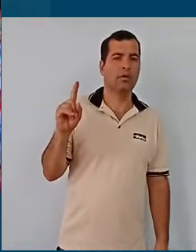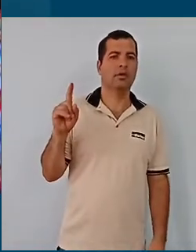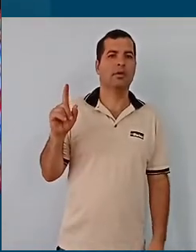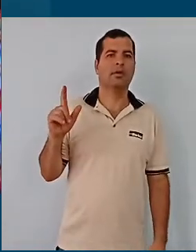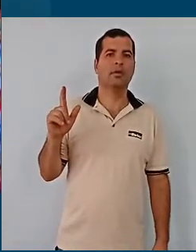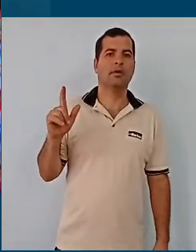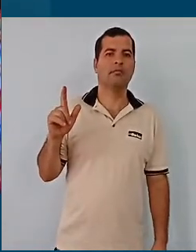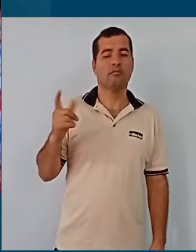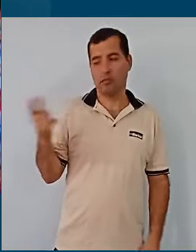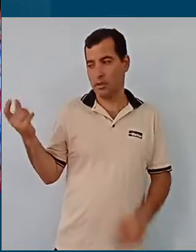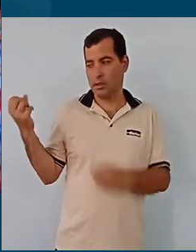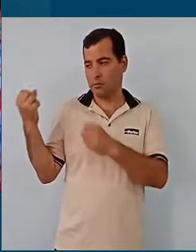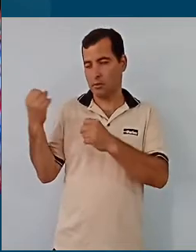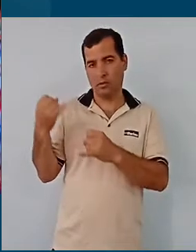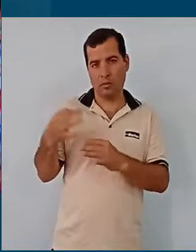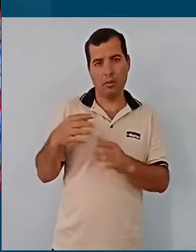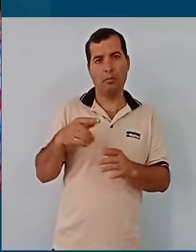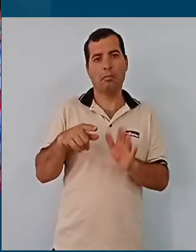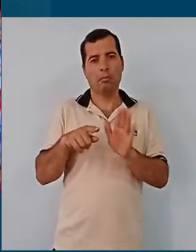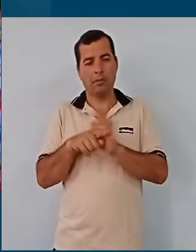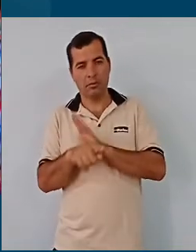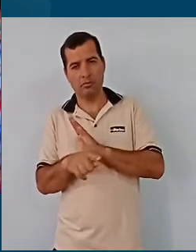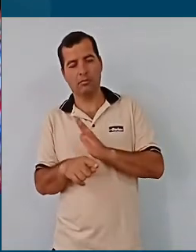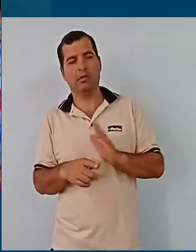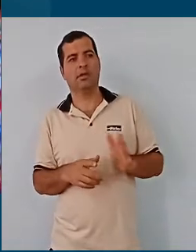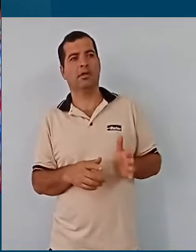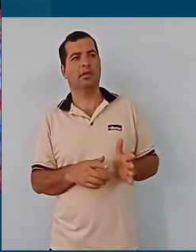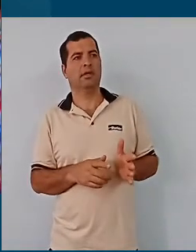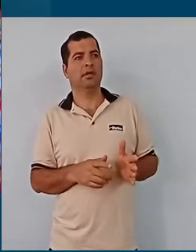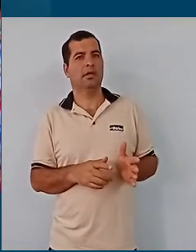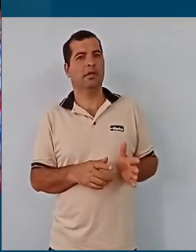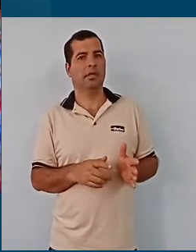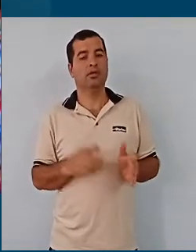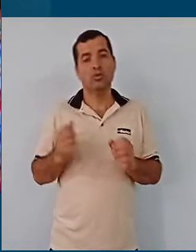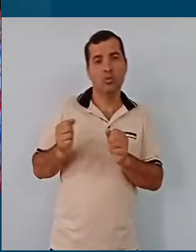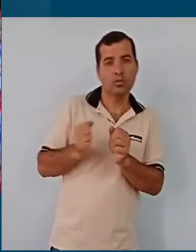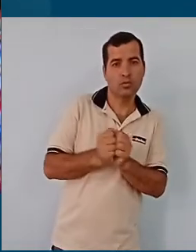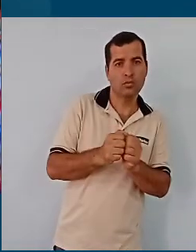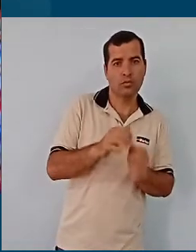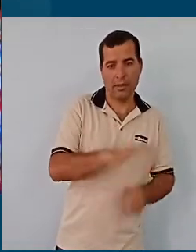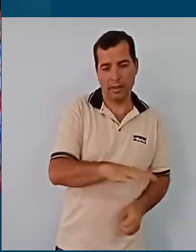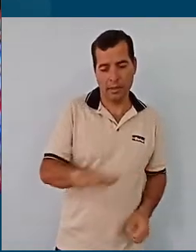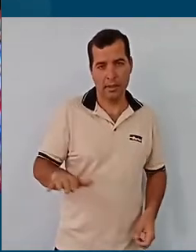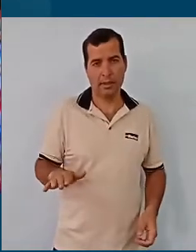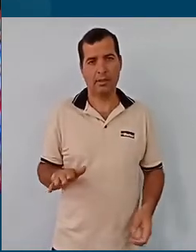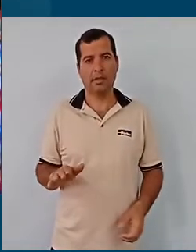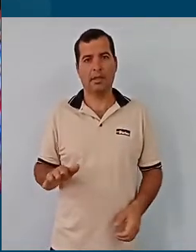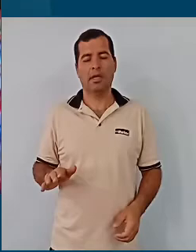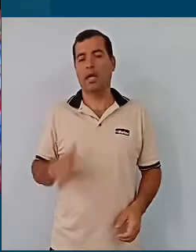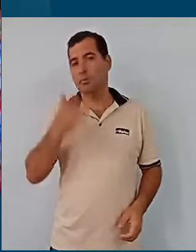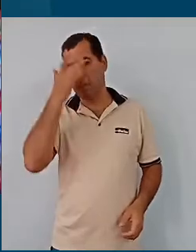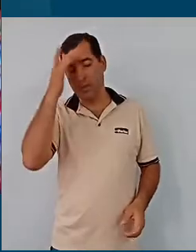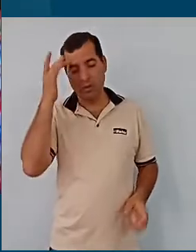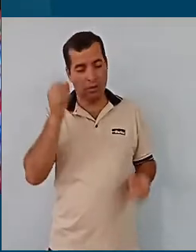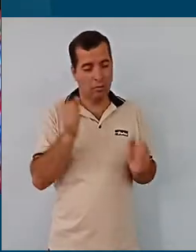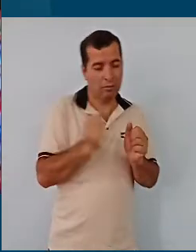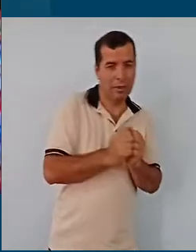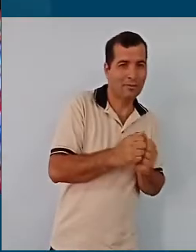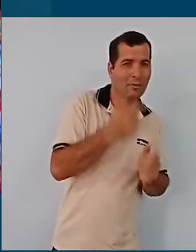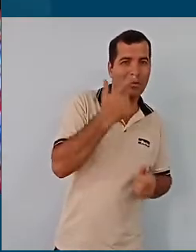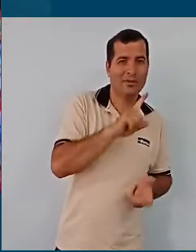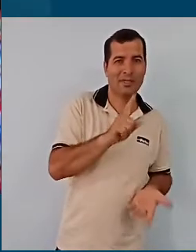se colocou uma questão que tem a ver com o acompanhamento das crianças, né, quando as crianças não conseguem acompanhar